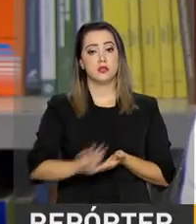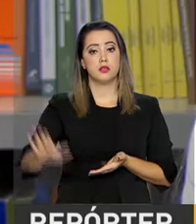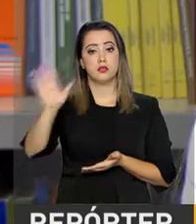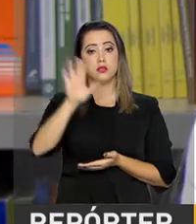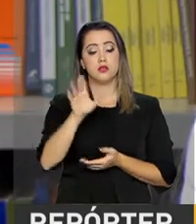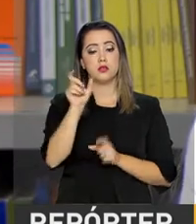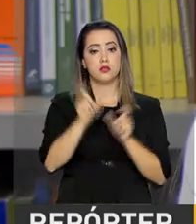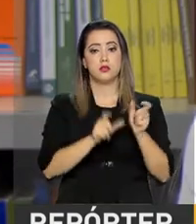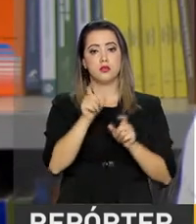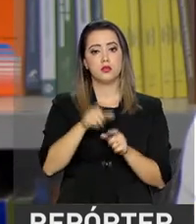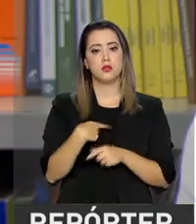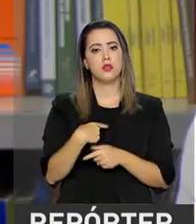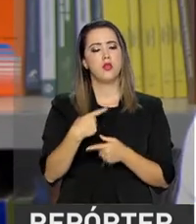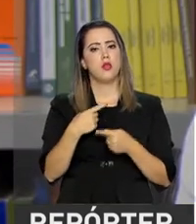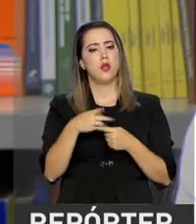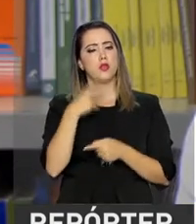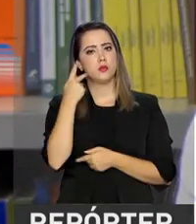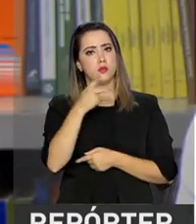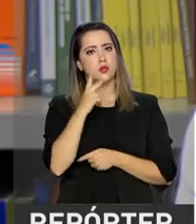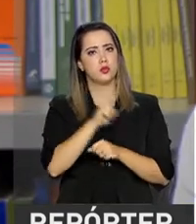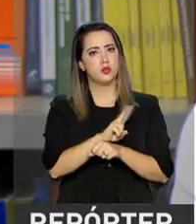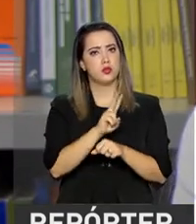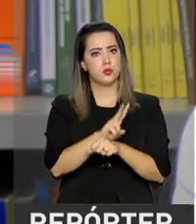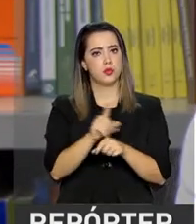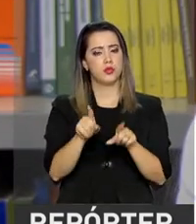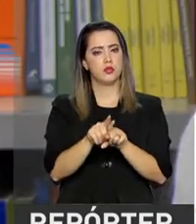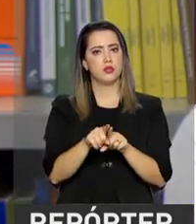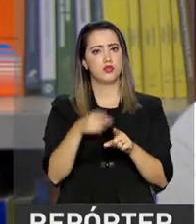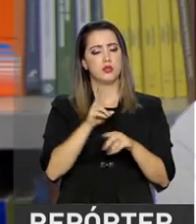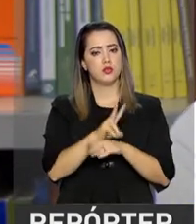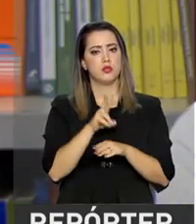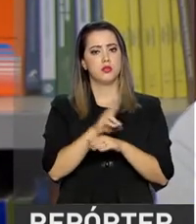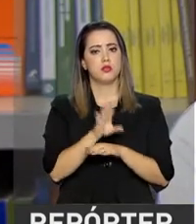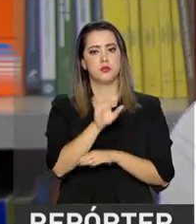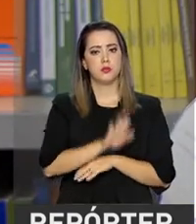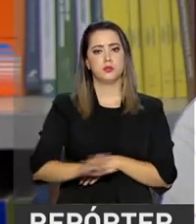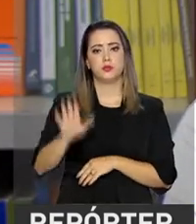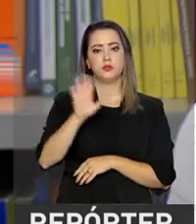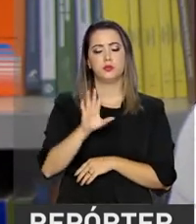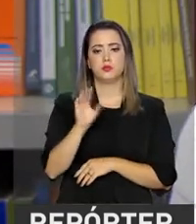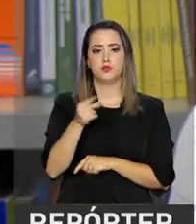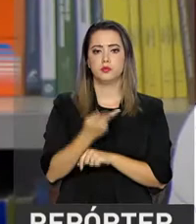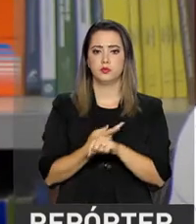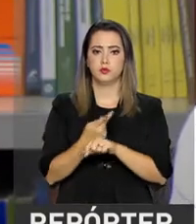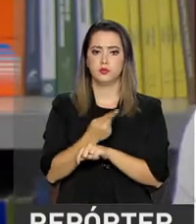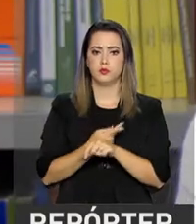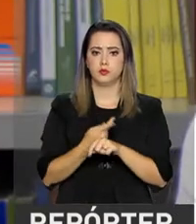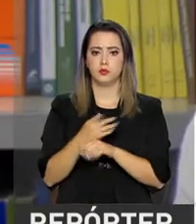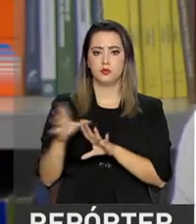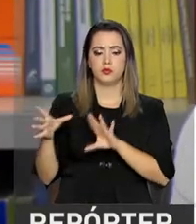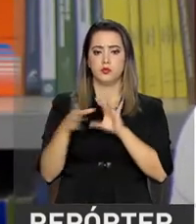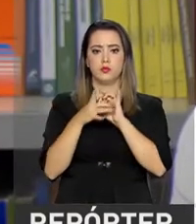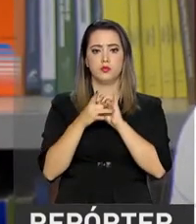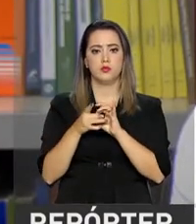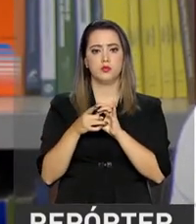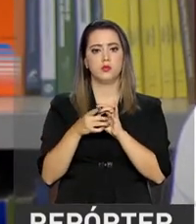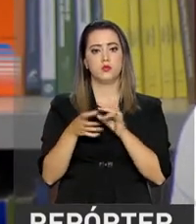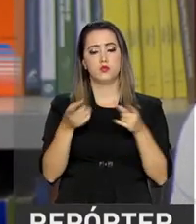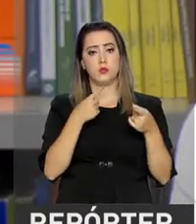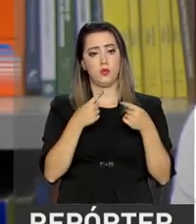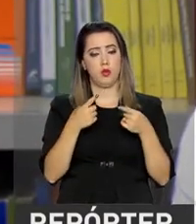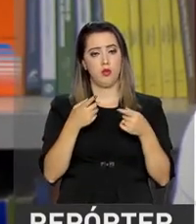fazer políticas de proteção e defesa do consumidor em âmbito nacional buscando e harmonização das relações de